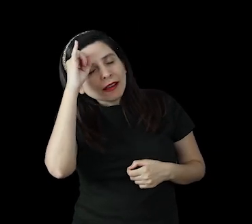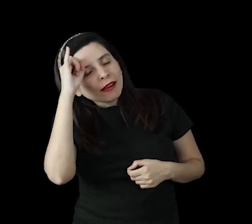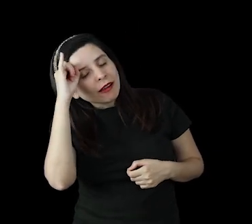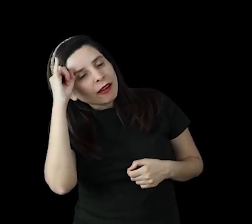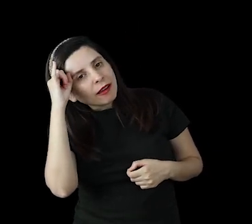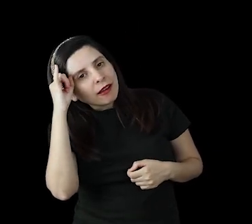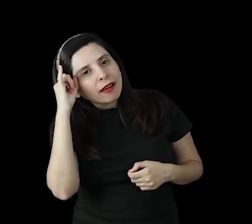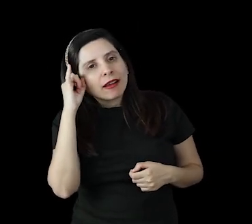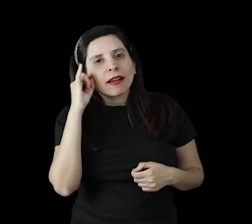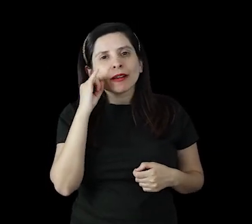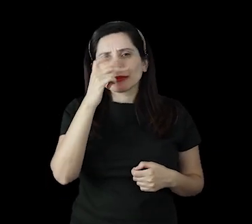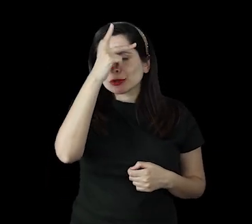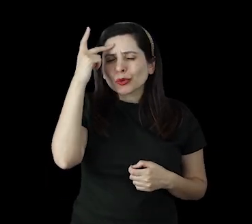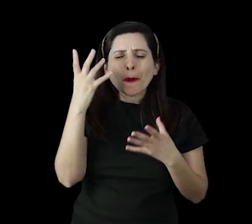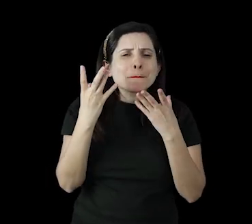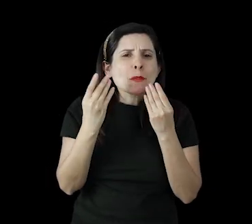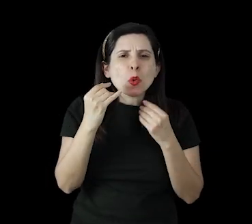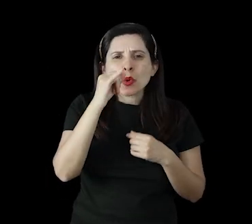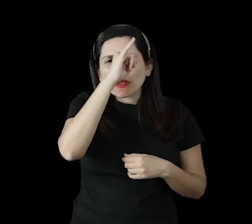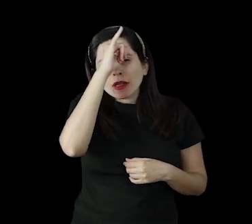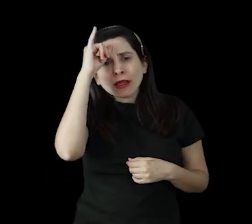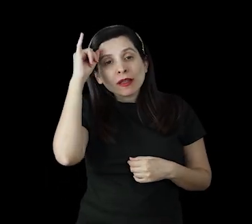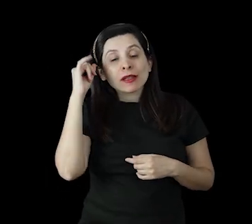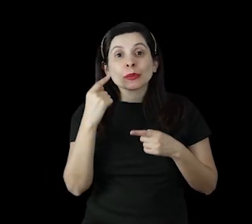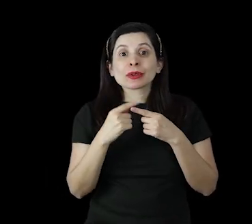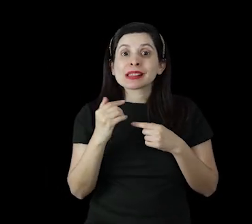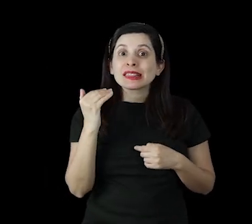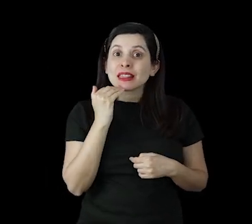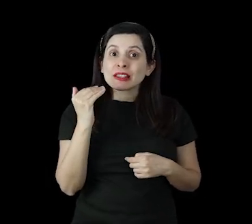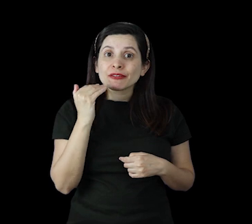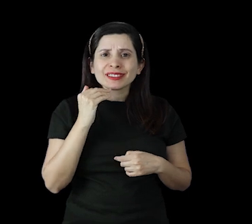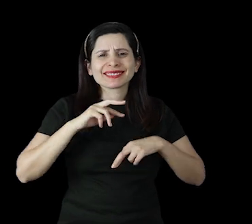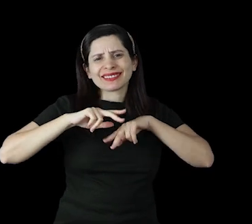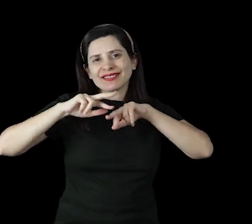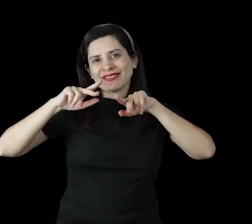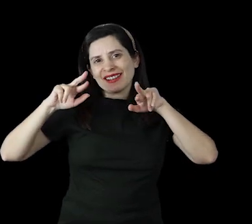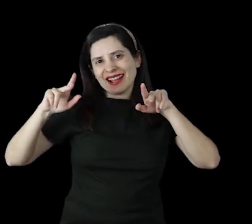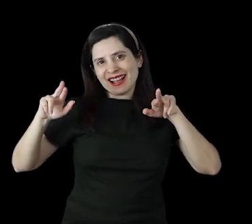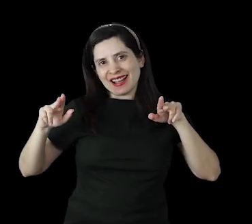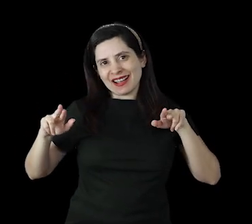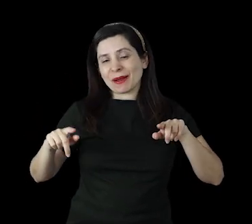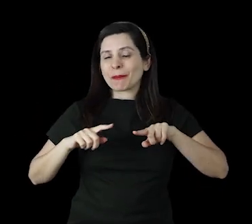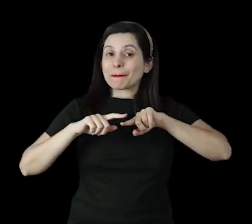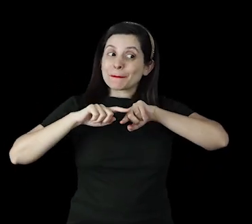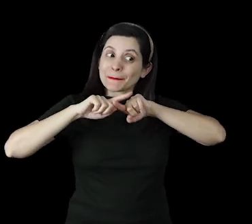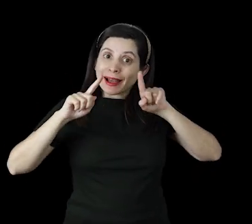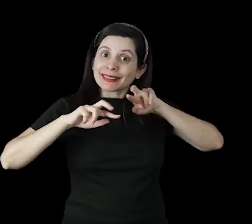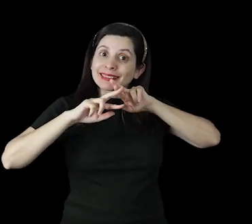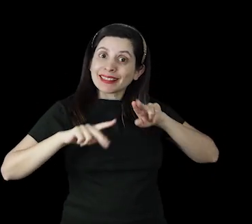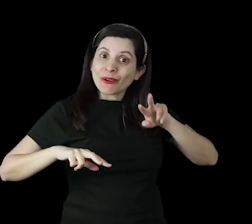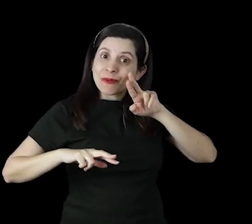muito inocente, porque defeito a gente tem vários, mas não necessariamente é uma falha de